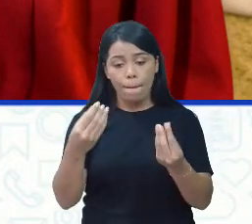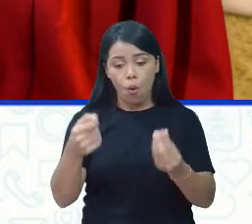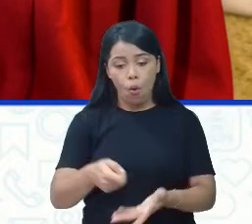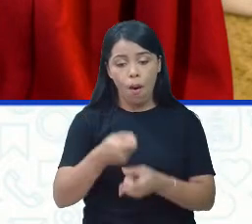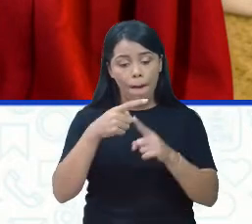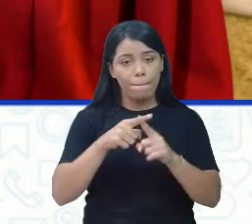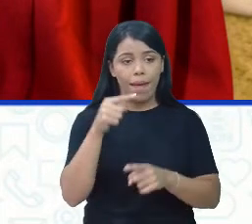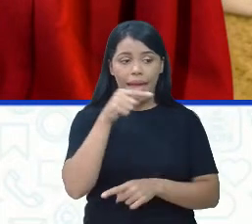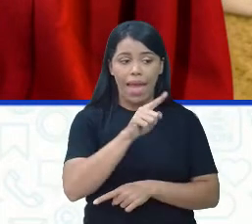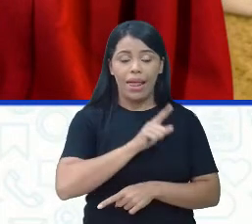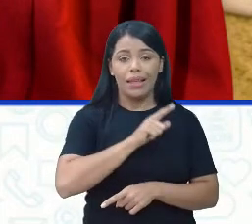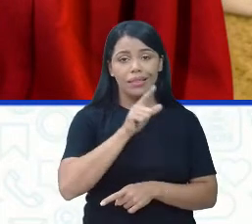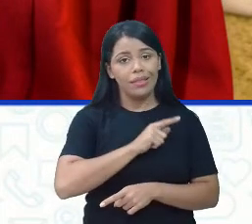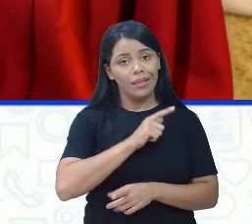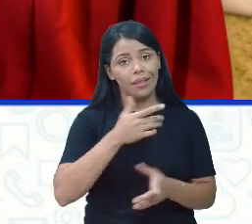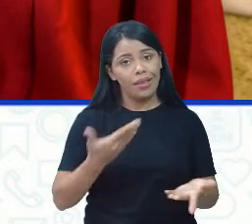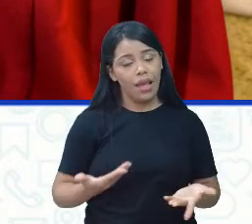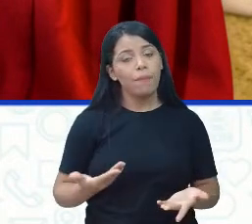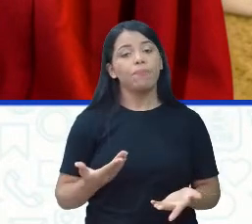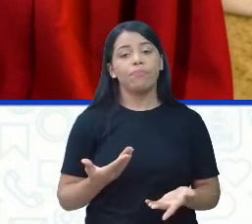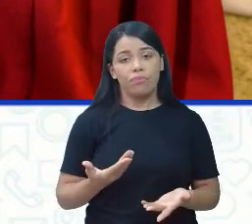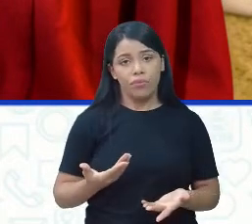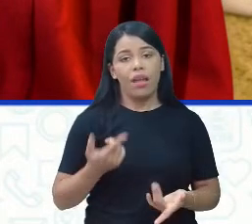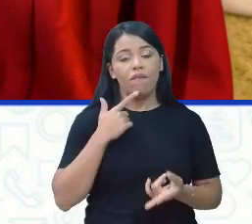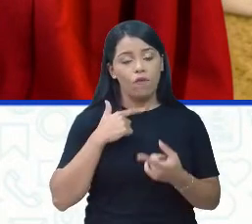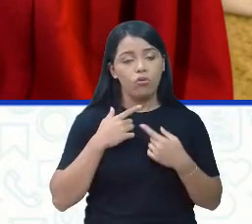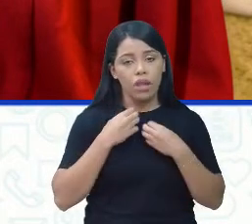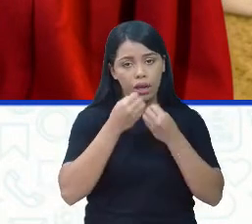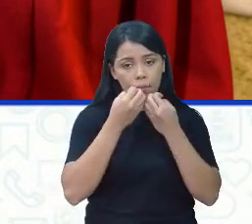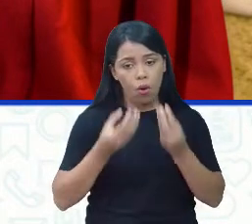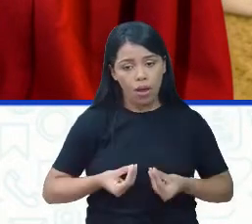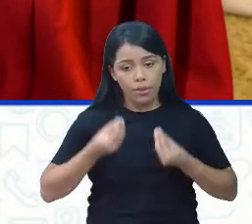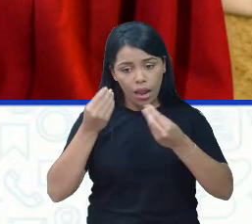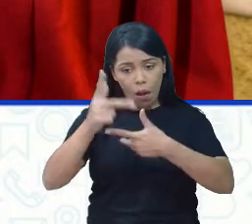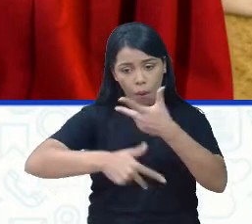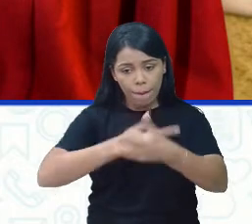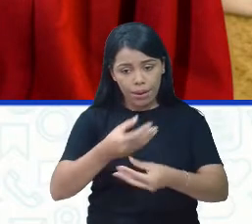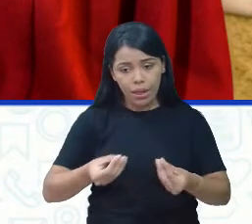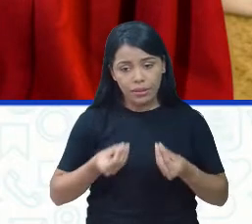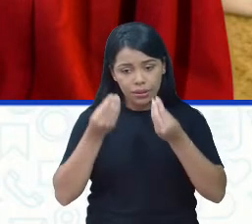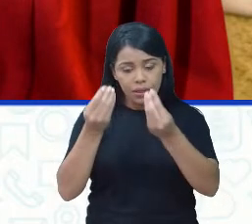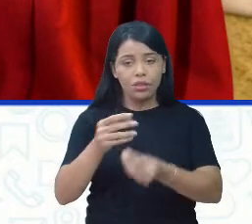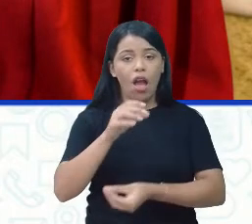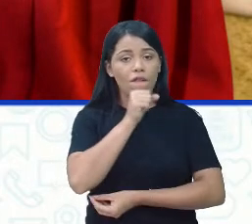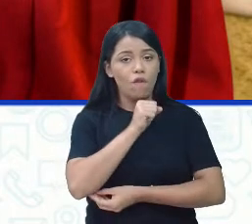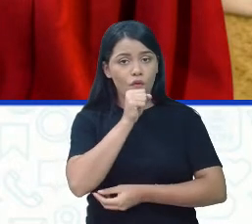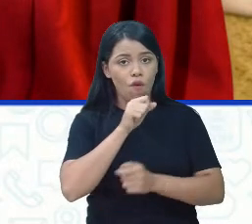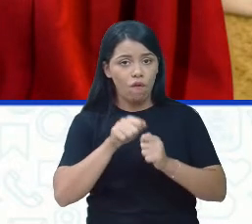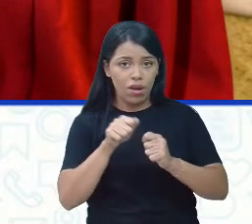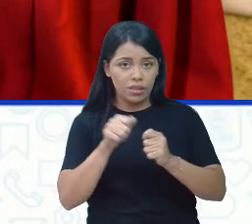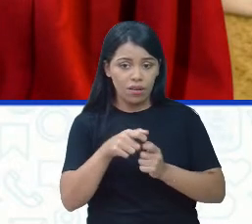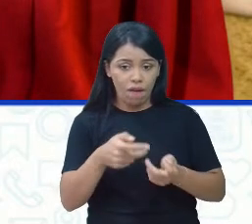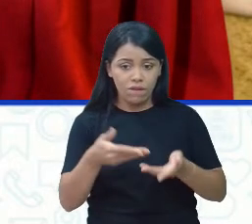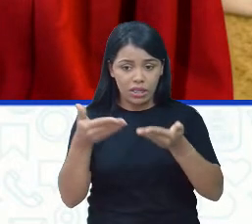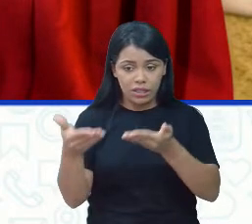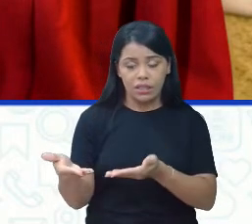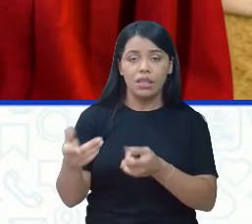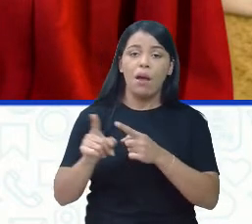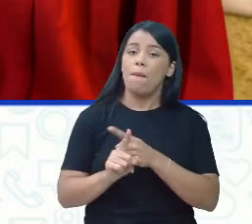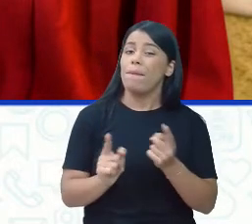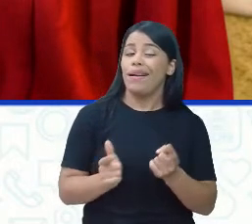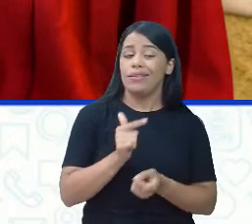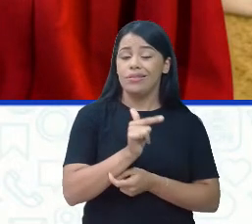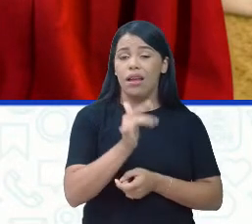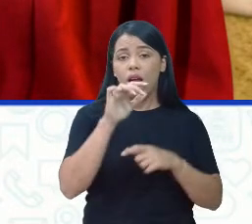boa, minha gente, a intenção era presentear a vovó, era fazer uma visita, Mas Chapeuzinho Vermelho não levou em consideração